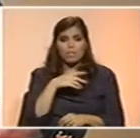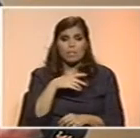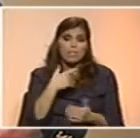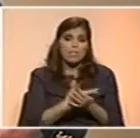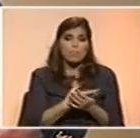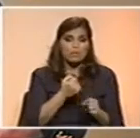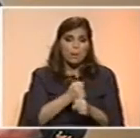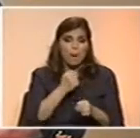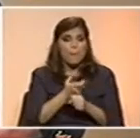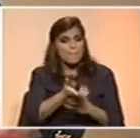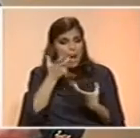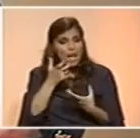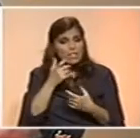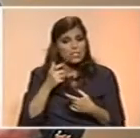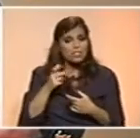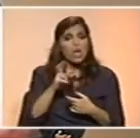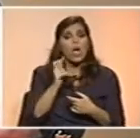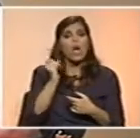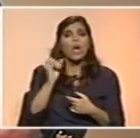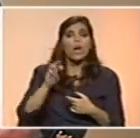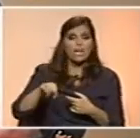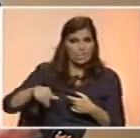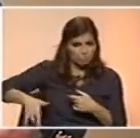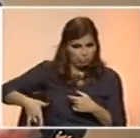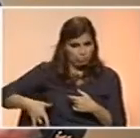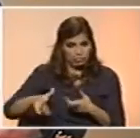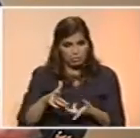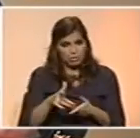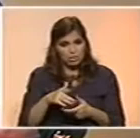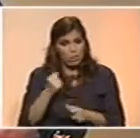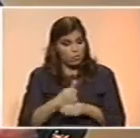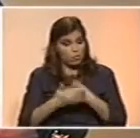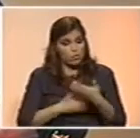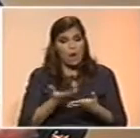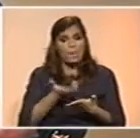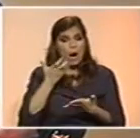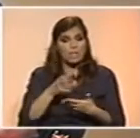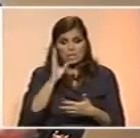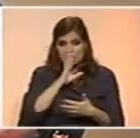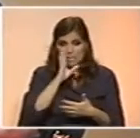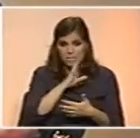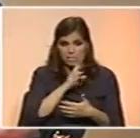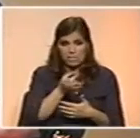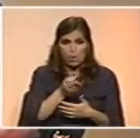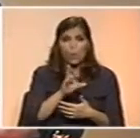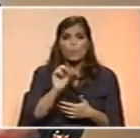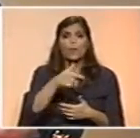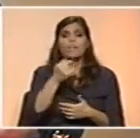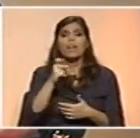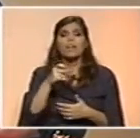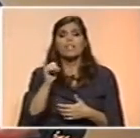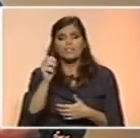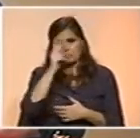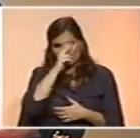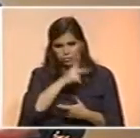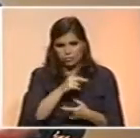nossos rins. Portanto, eles têm que funcionar mais quando lhes chegam proteínas a mais. Isso acontece